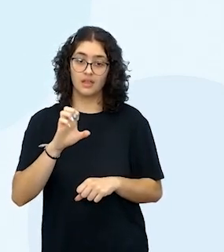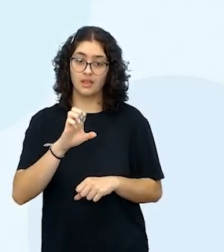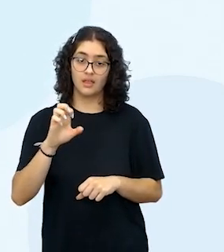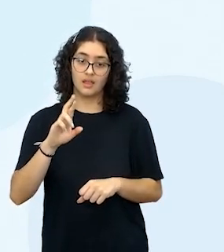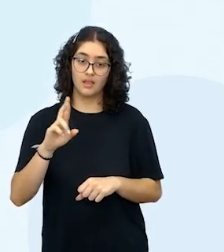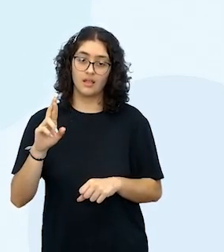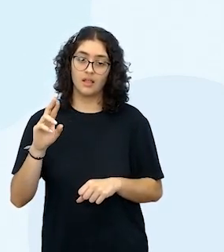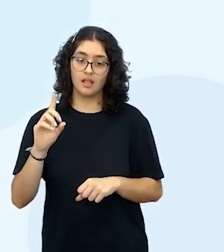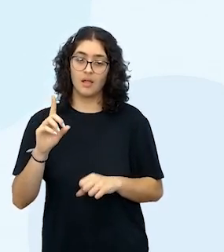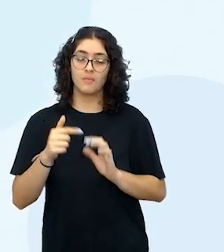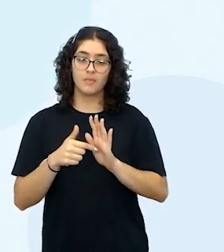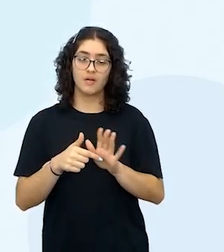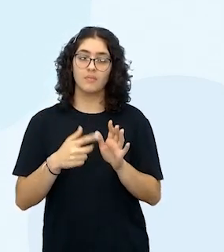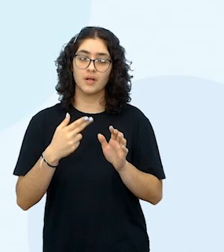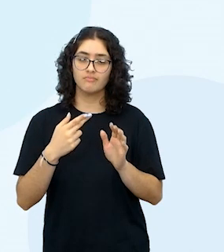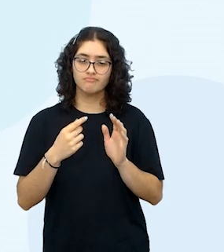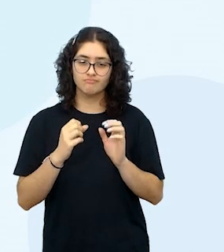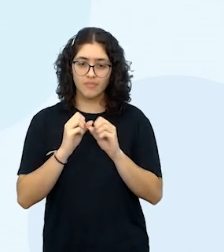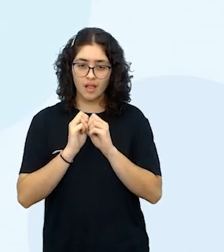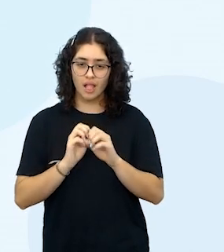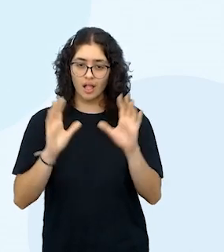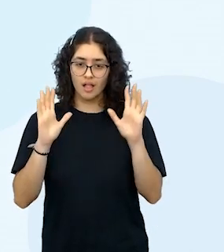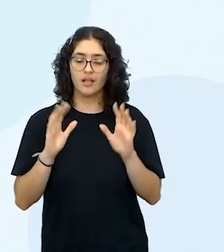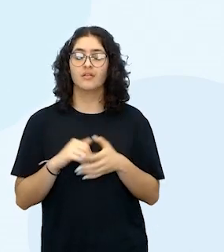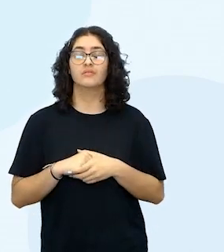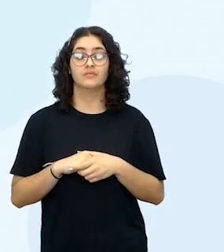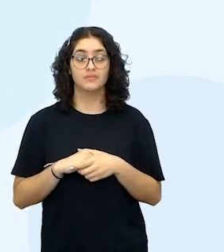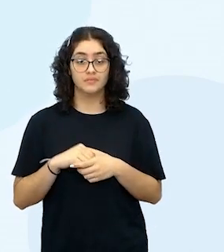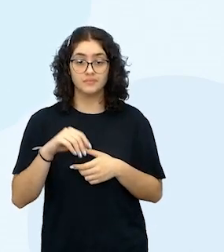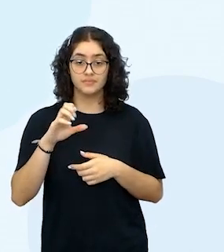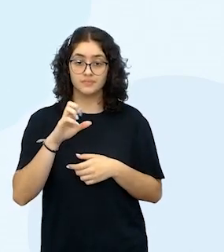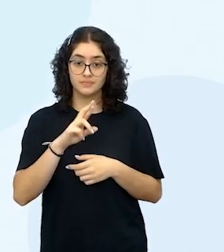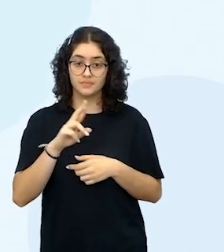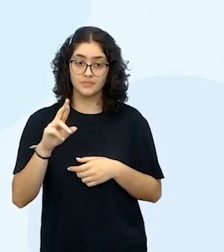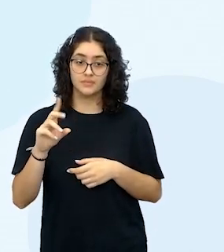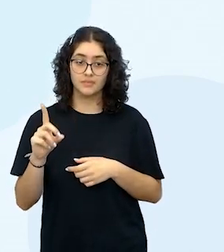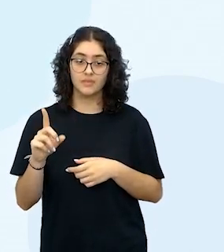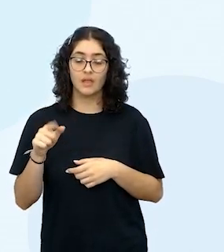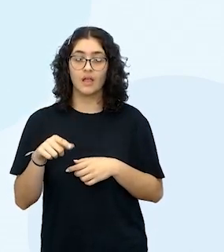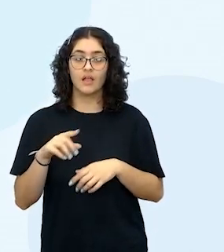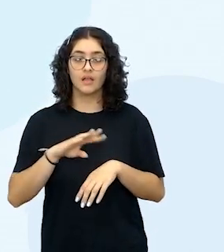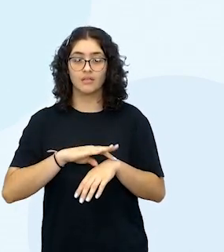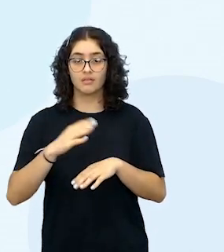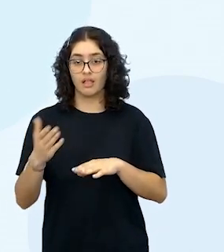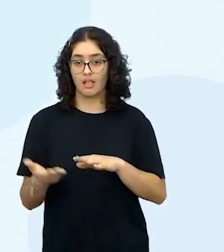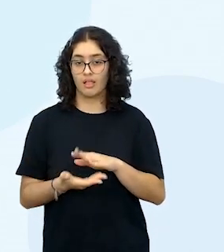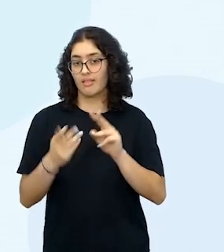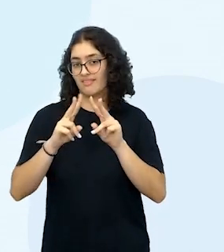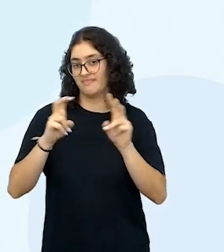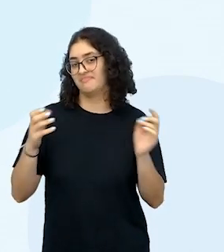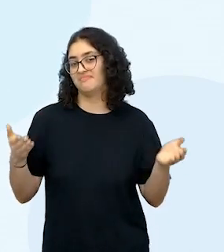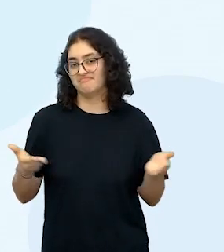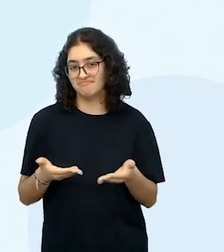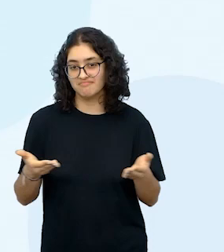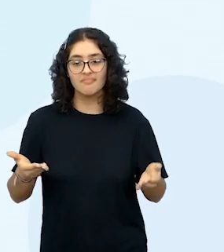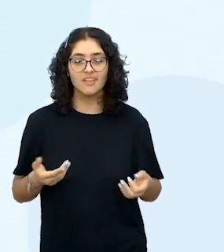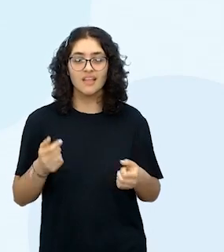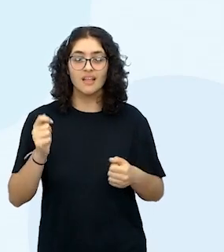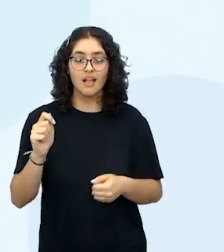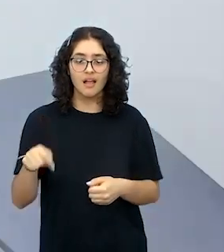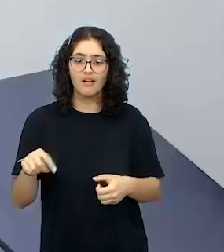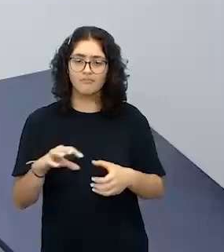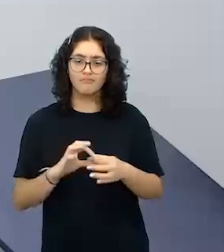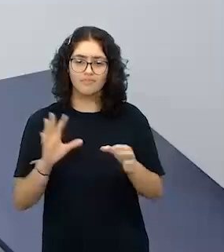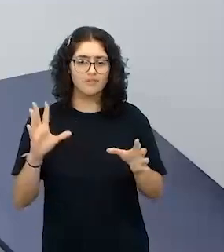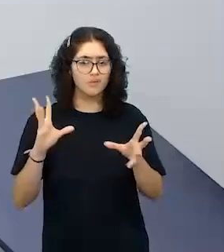um pouco mais, né, evidente, mas o RRD é um tema contemporâneo transversal, né? Então, ele pode e deve ser